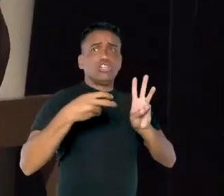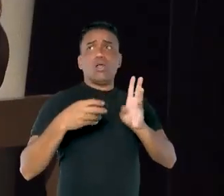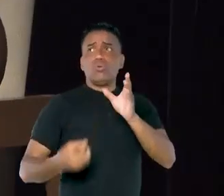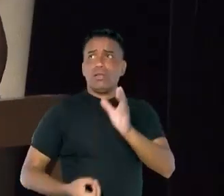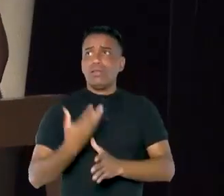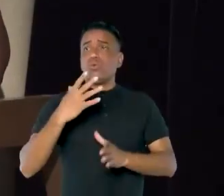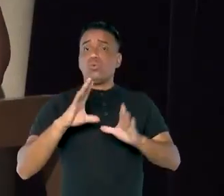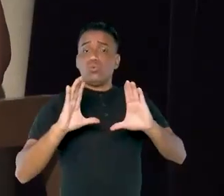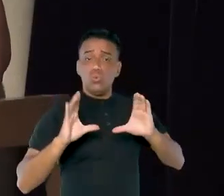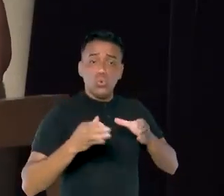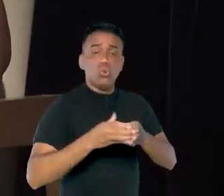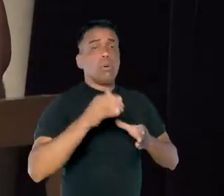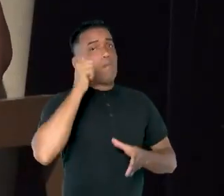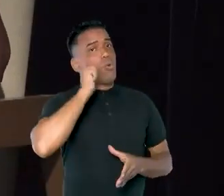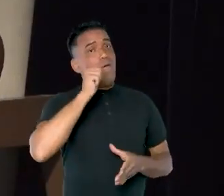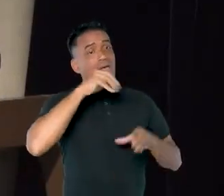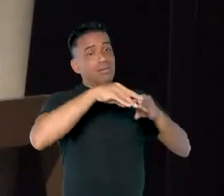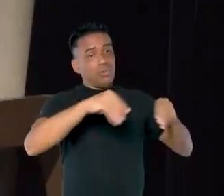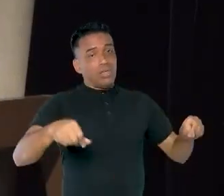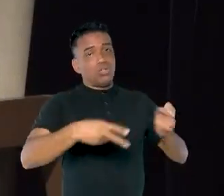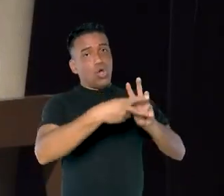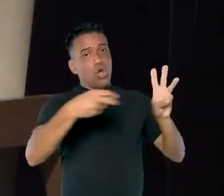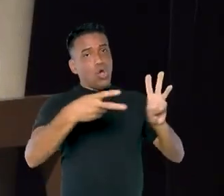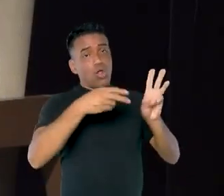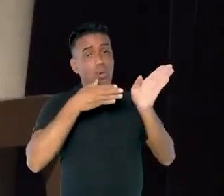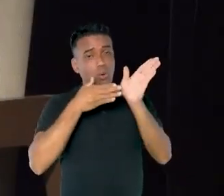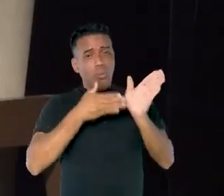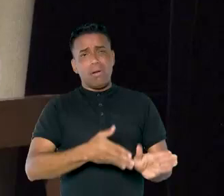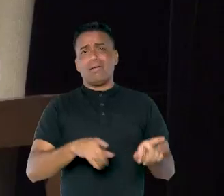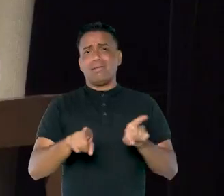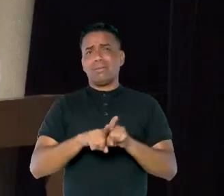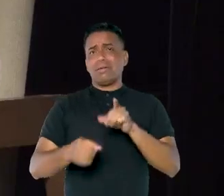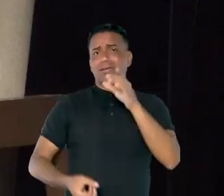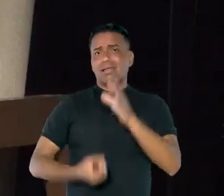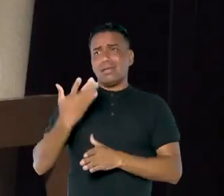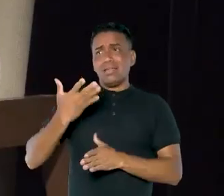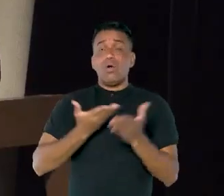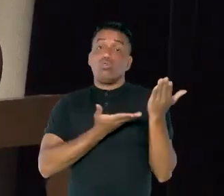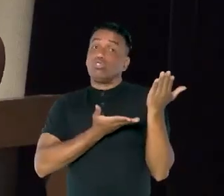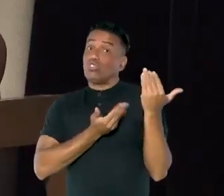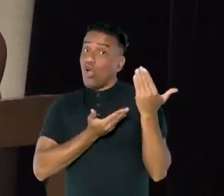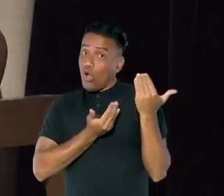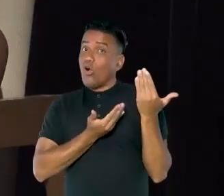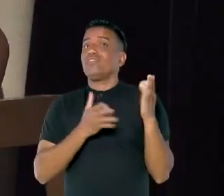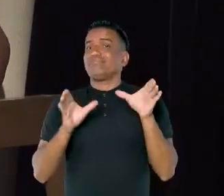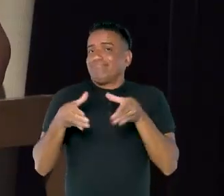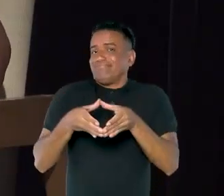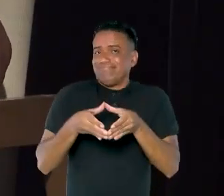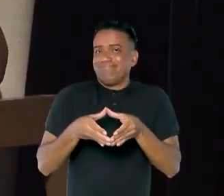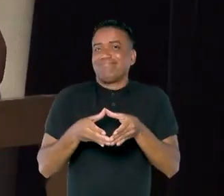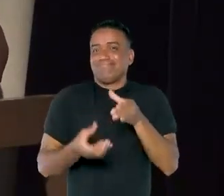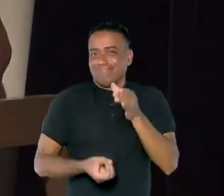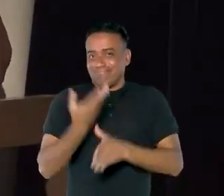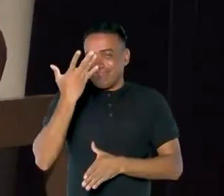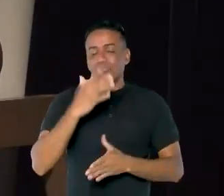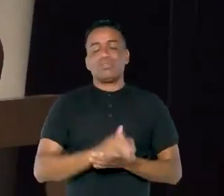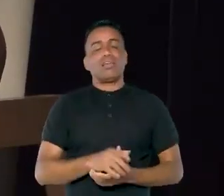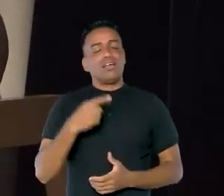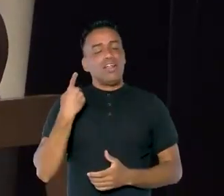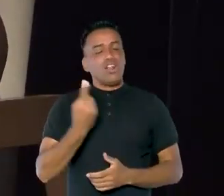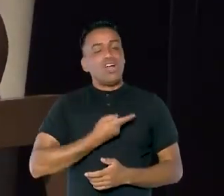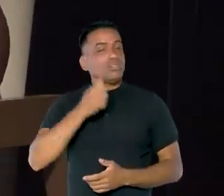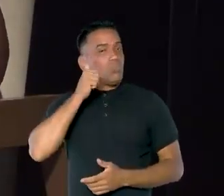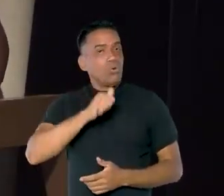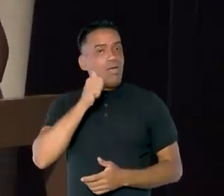meu território, né? E eu acompanho também a criação do Departamento de Jovens, e aí nós, mulheres, nós não